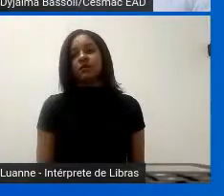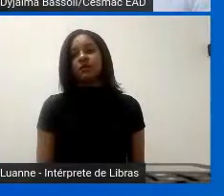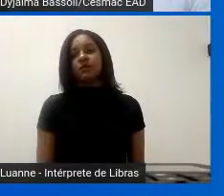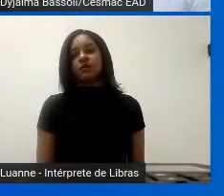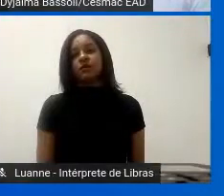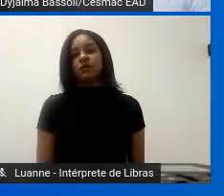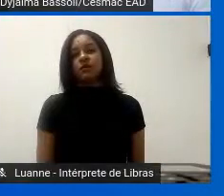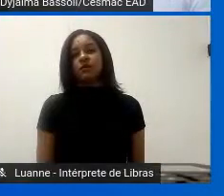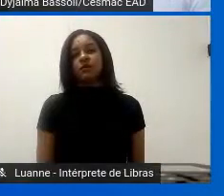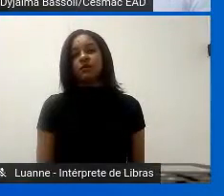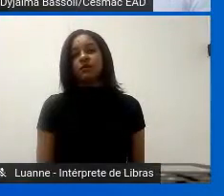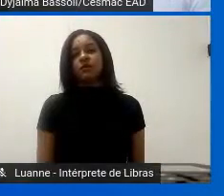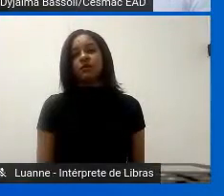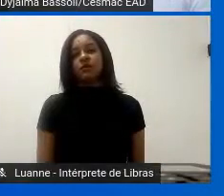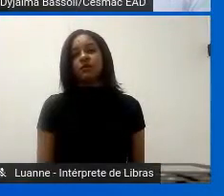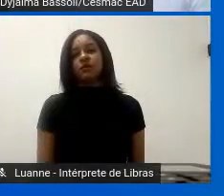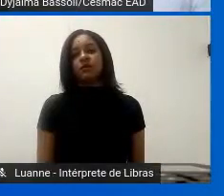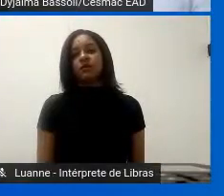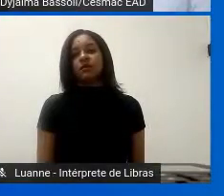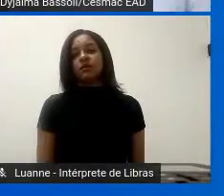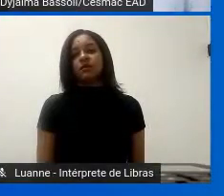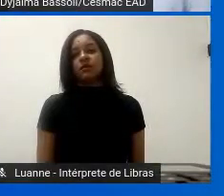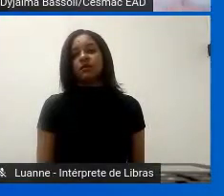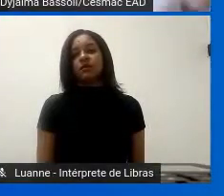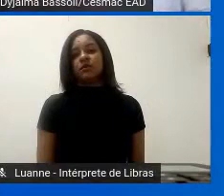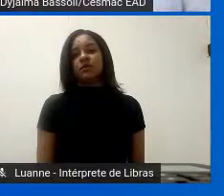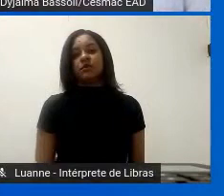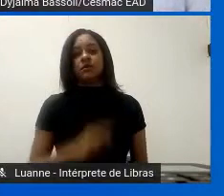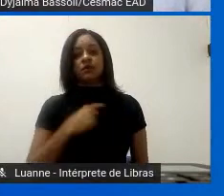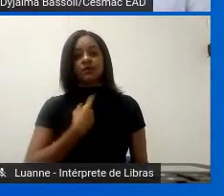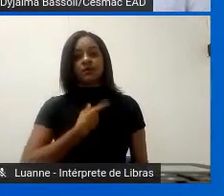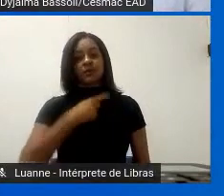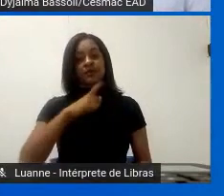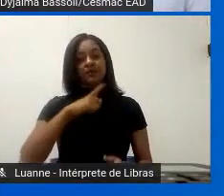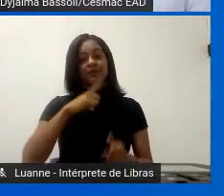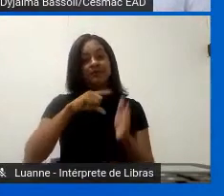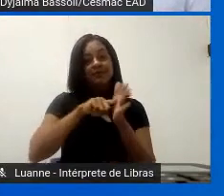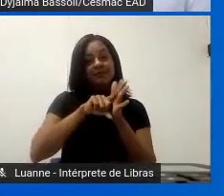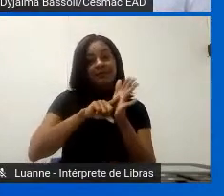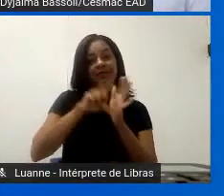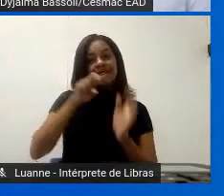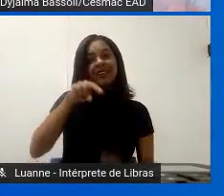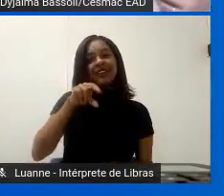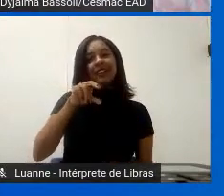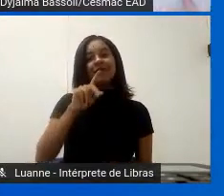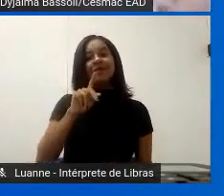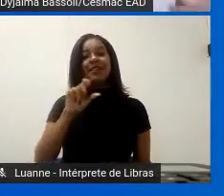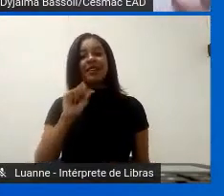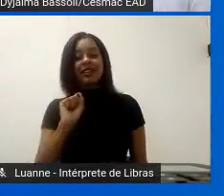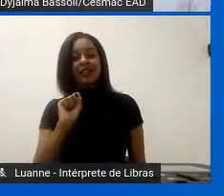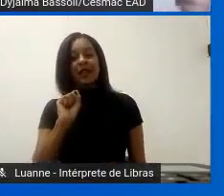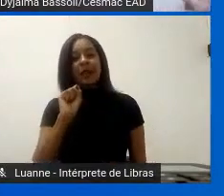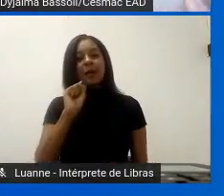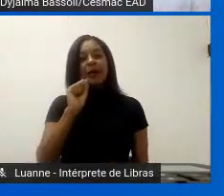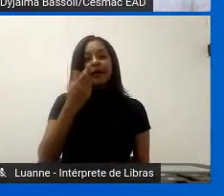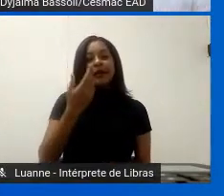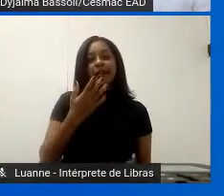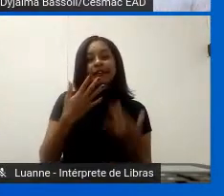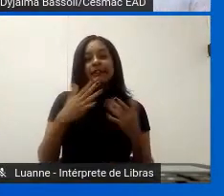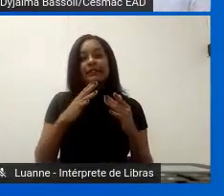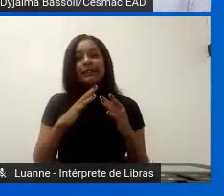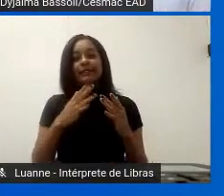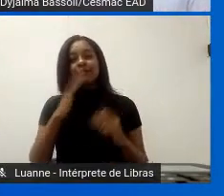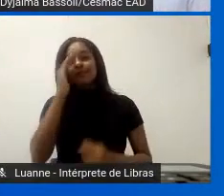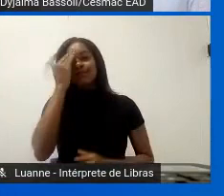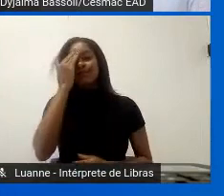nós temos a pesquisa NPS para tentar entender essas variáveis que incidem e nós temos interesse em